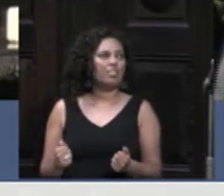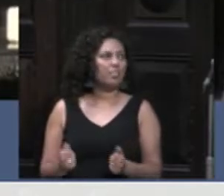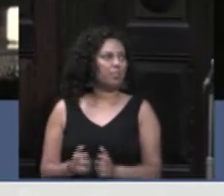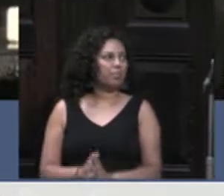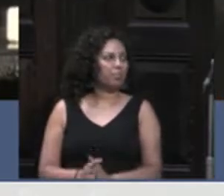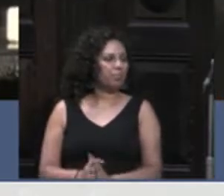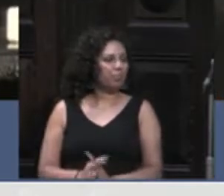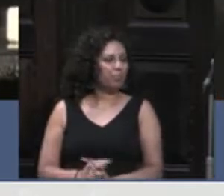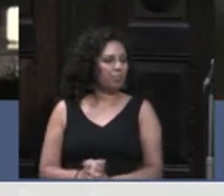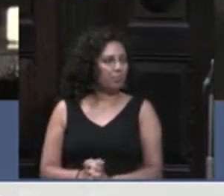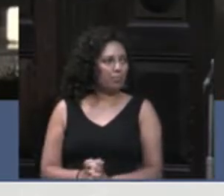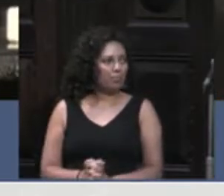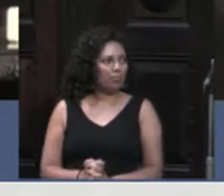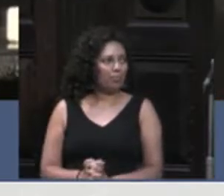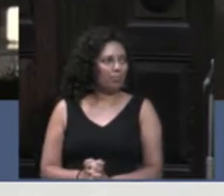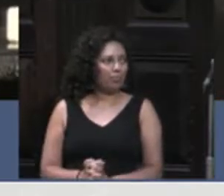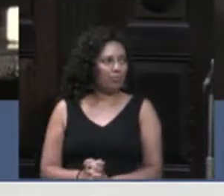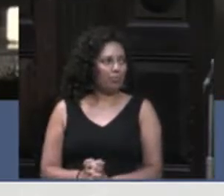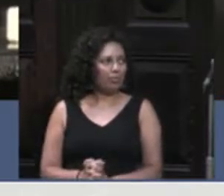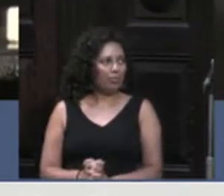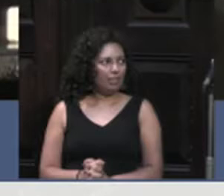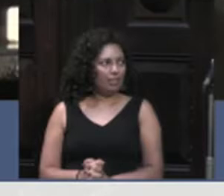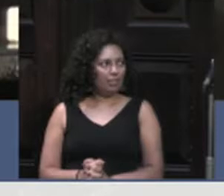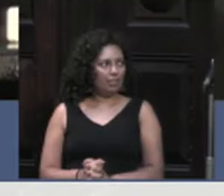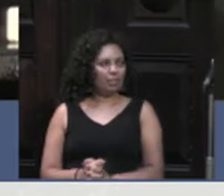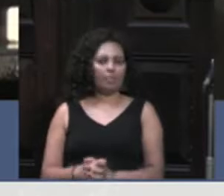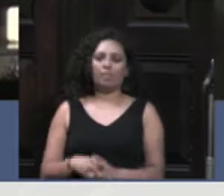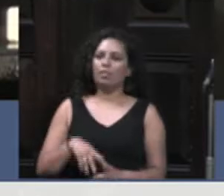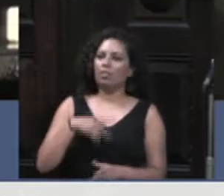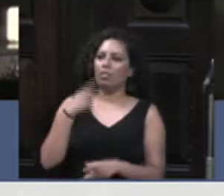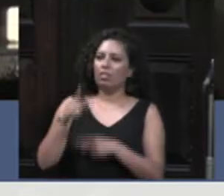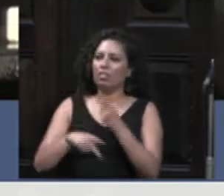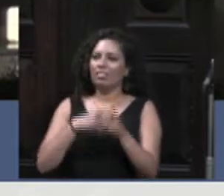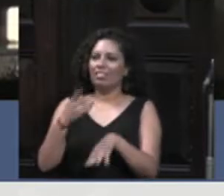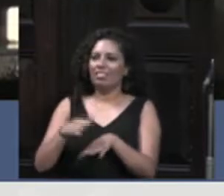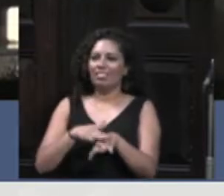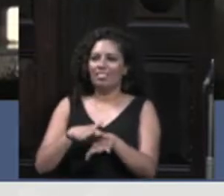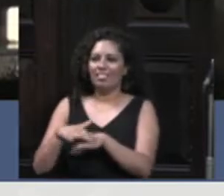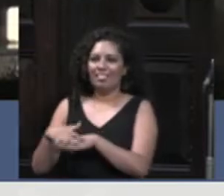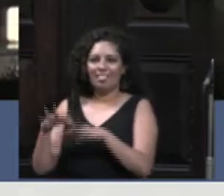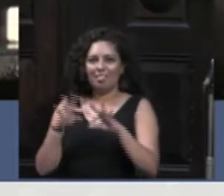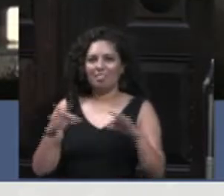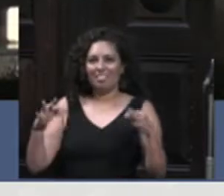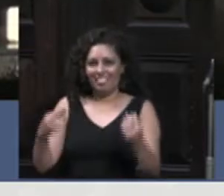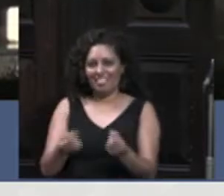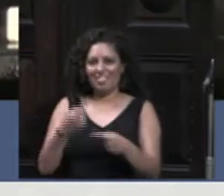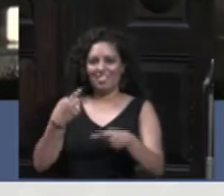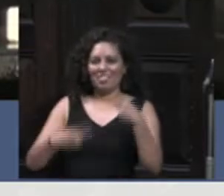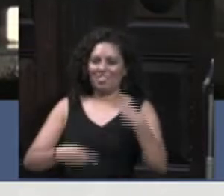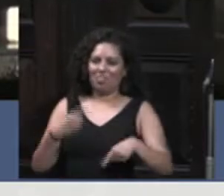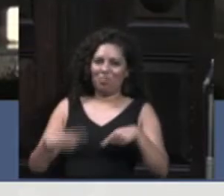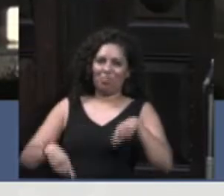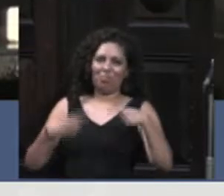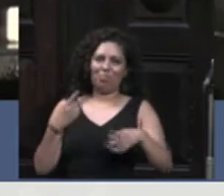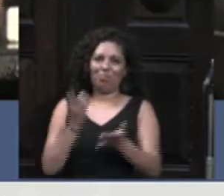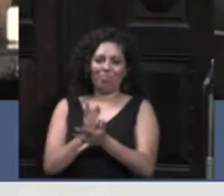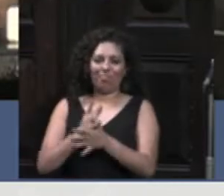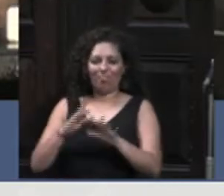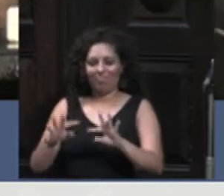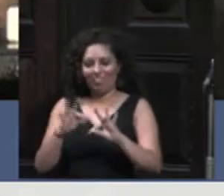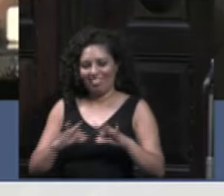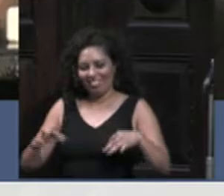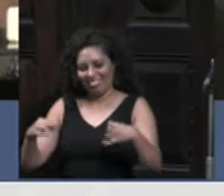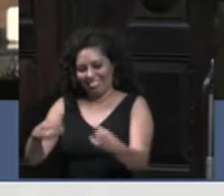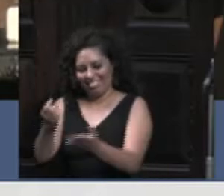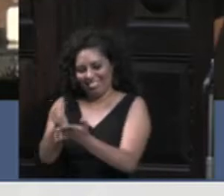mielomeningocele e hidrocefalia e da outras providências. Em discussão, não havendo que queira discutir, encerrada a discussão, em votação, senhores que